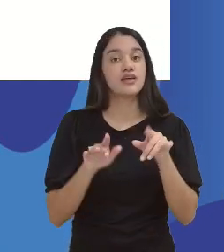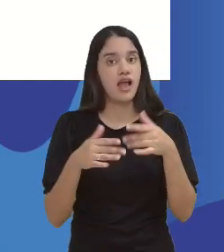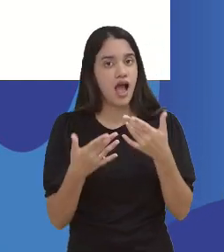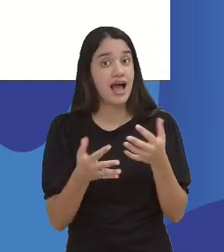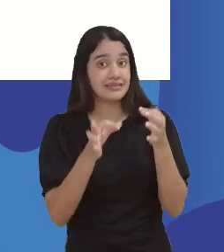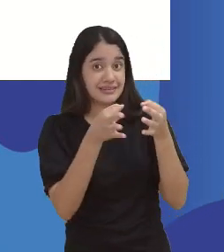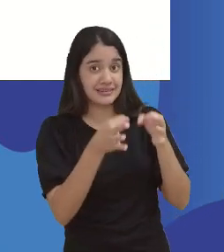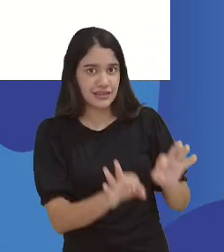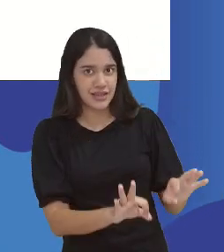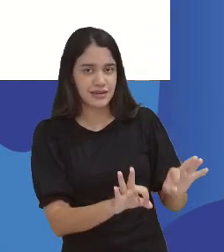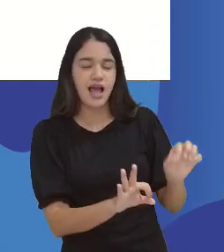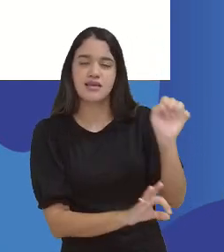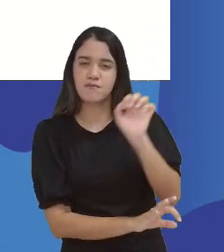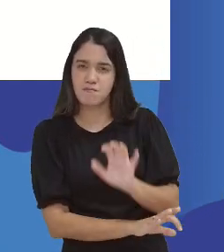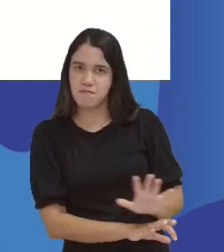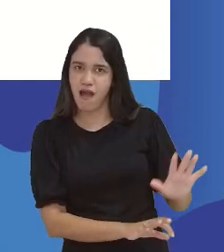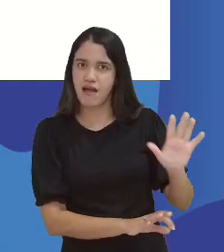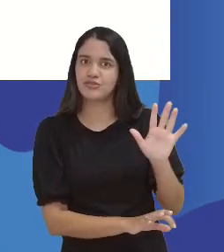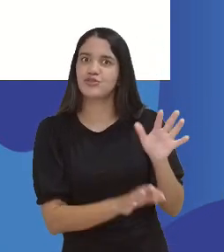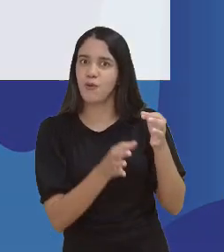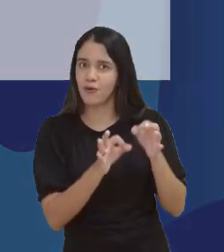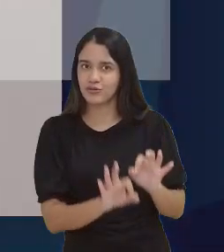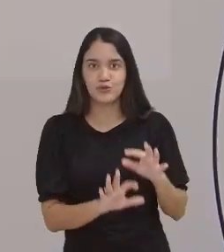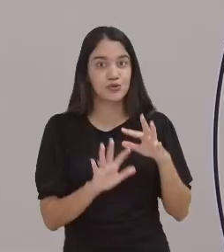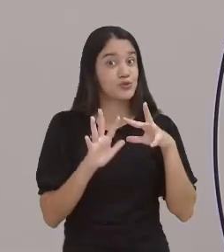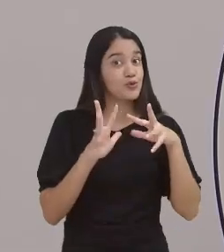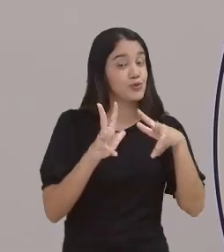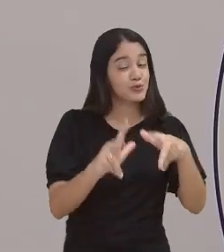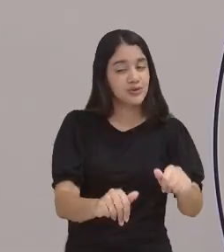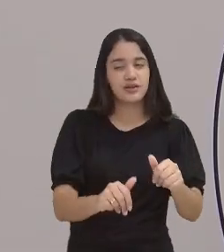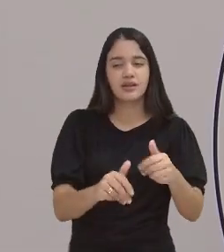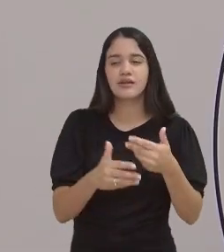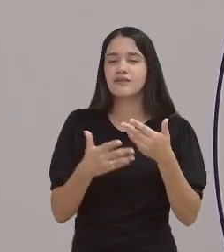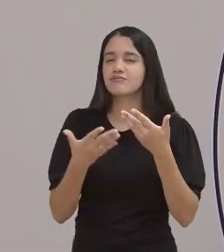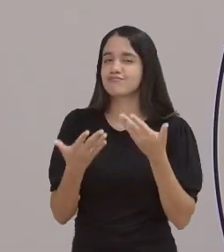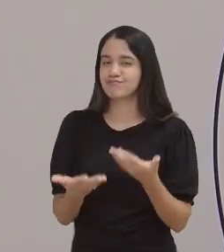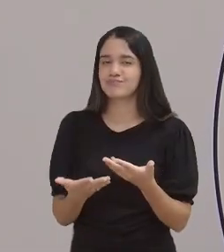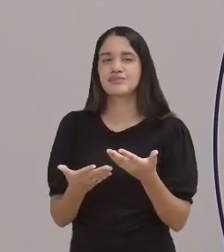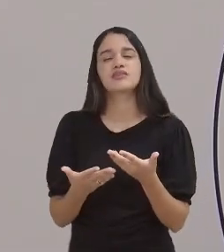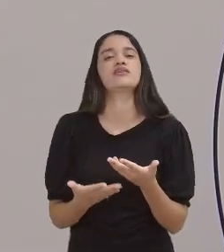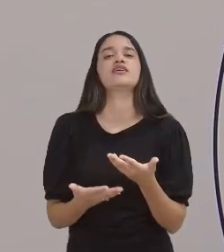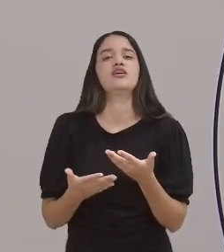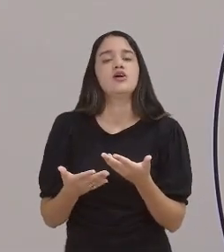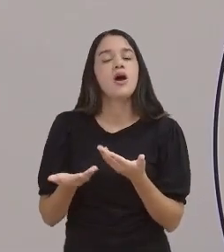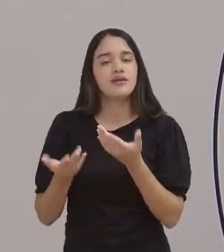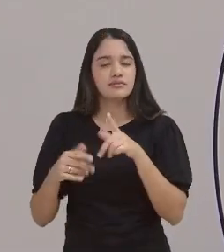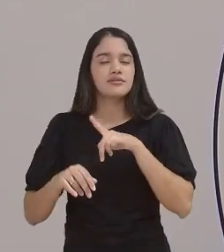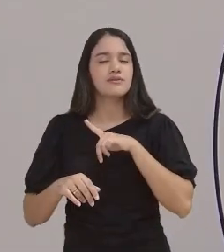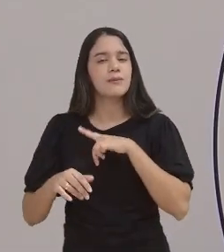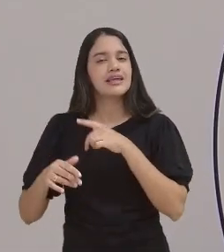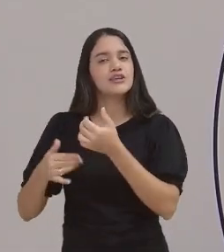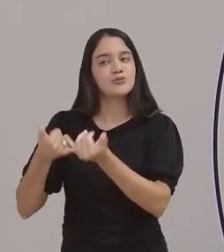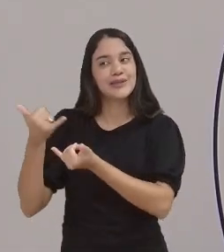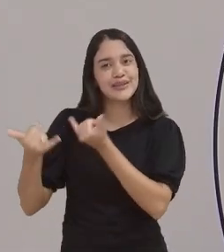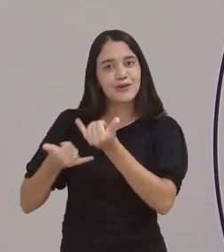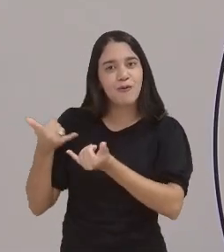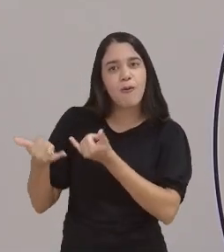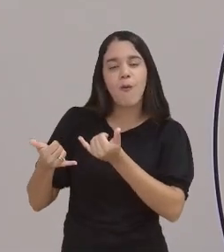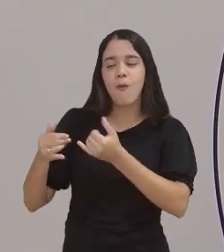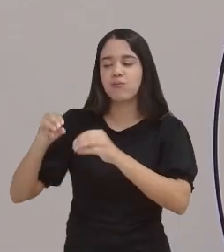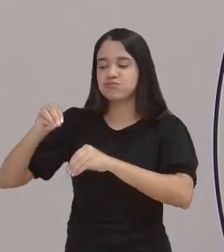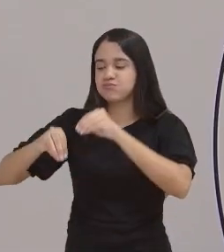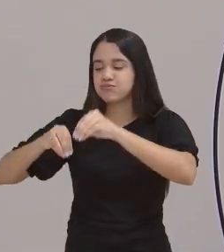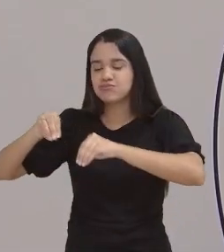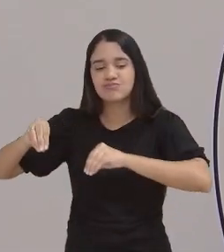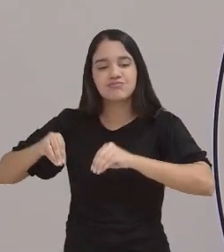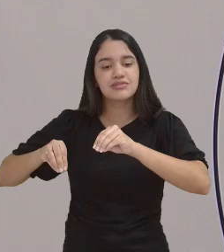correta, seja a imagem do gabarito. Não é? Todo mundo alguma vez na vida montou um quebra-cabeça. Mas